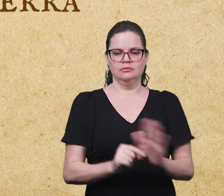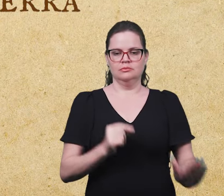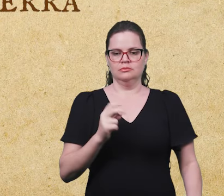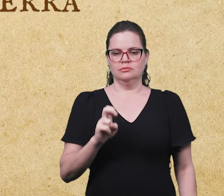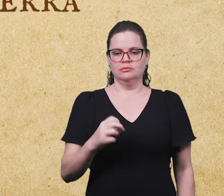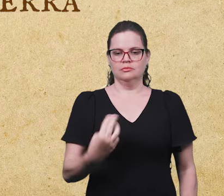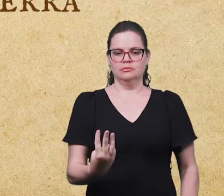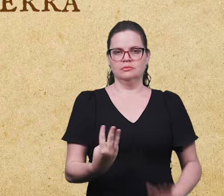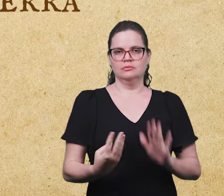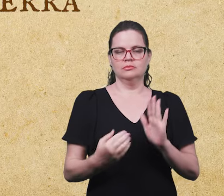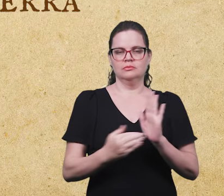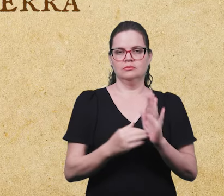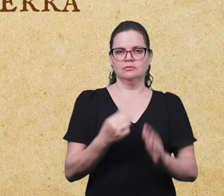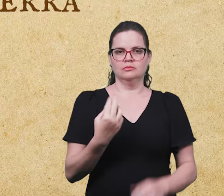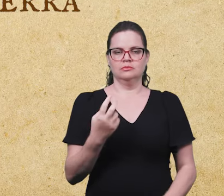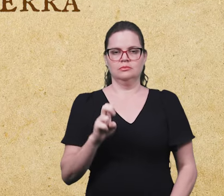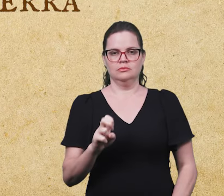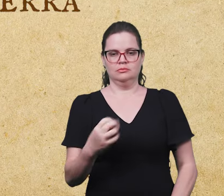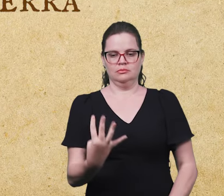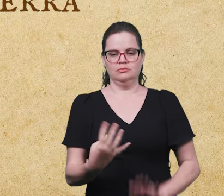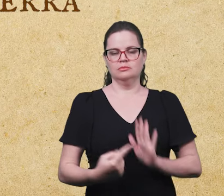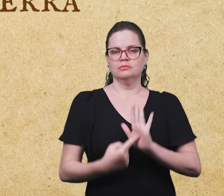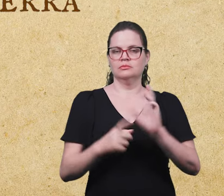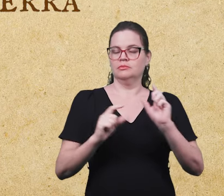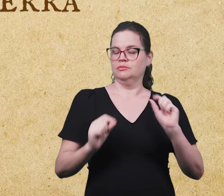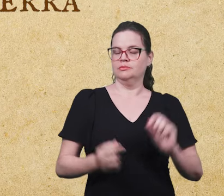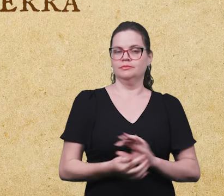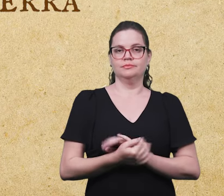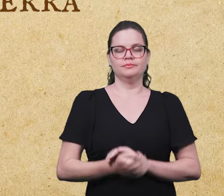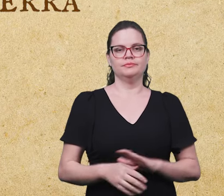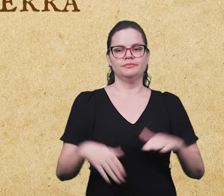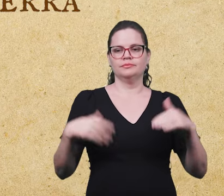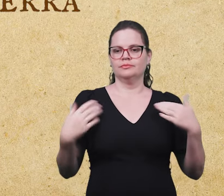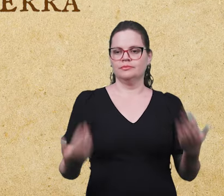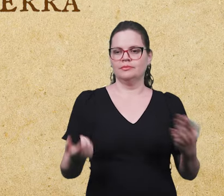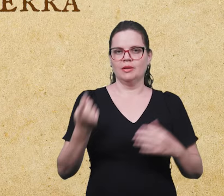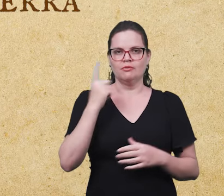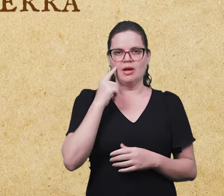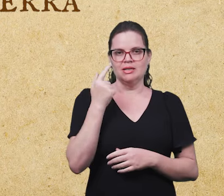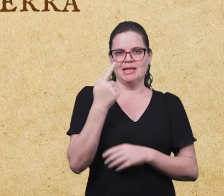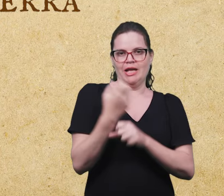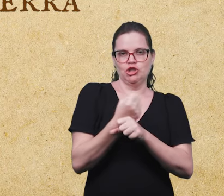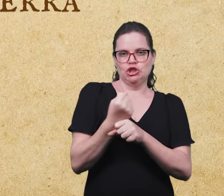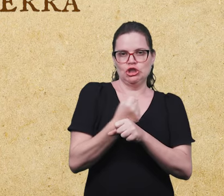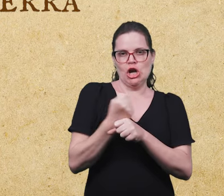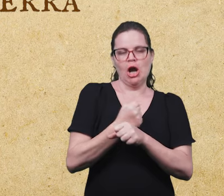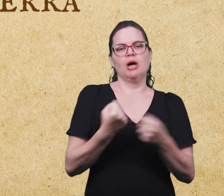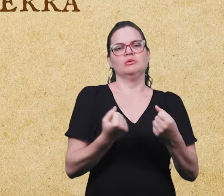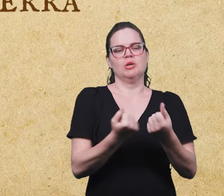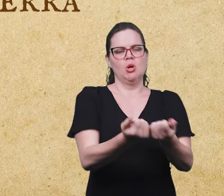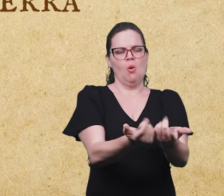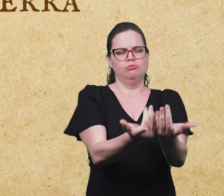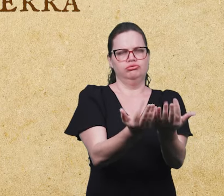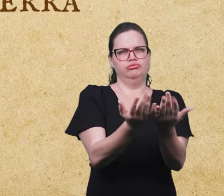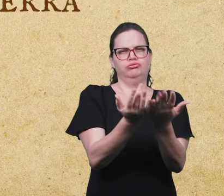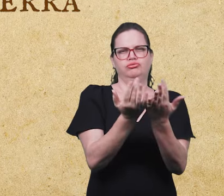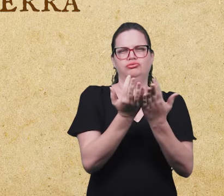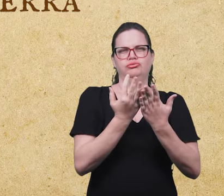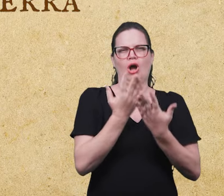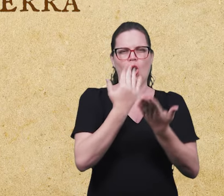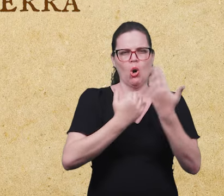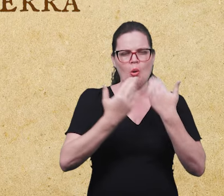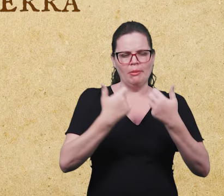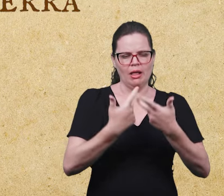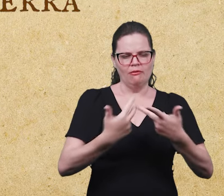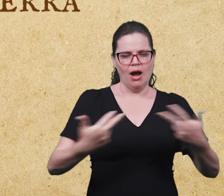versos 53 a 54, que diz assim: E então acabaram-se os 7 anos de fartura que havia na terra do Egito,